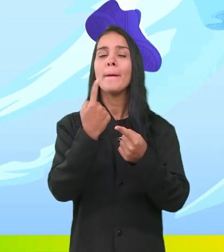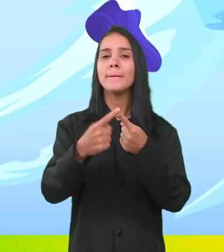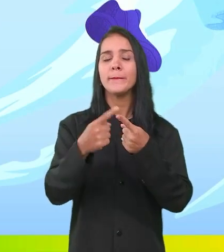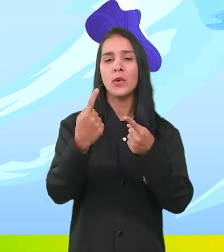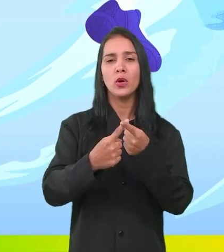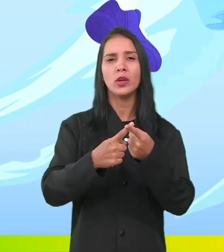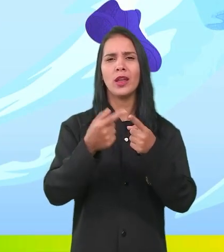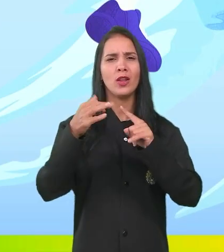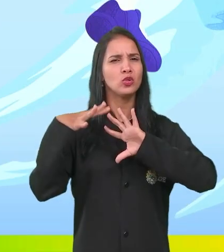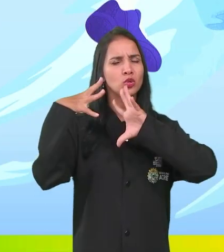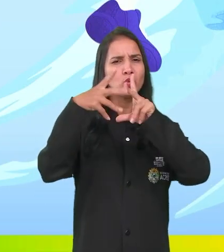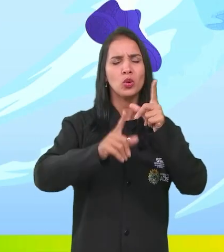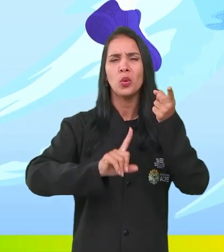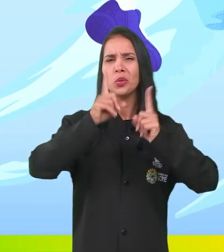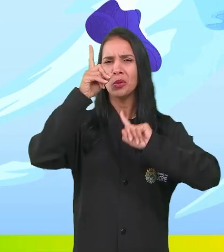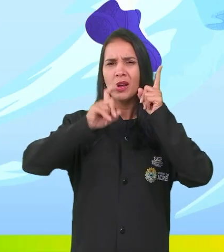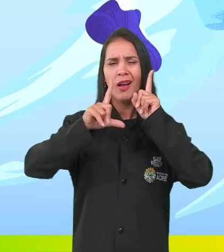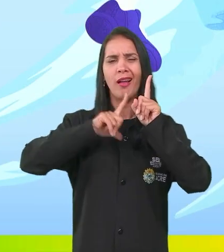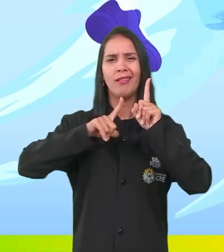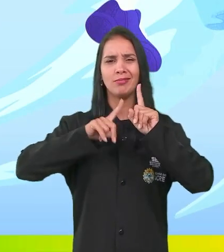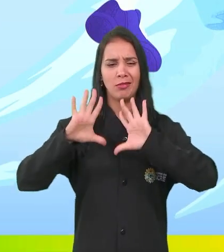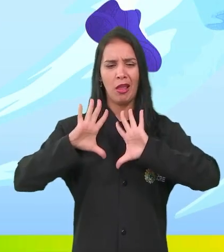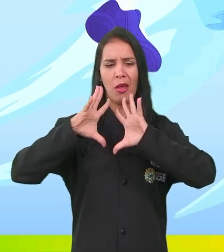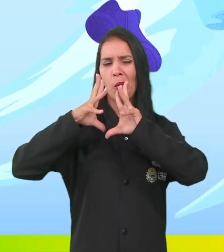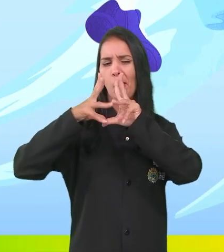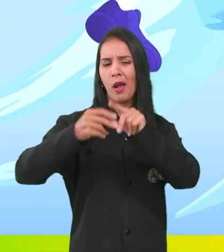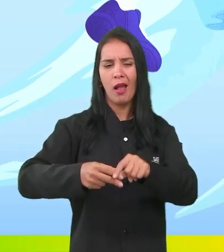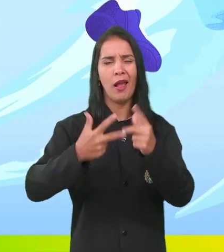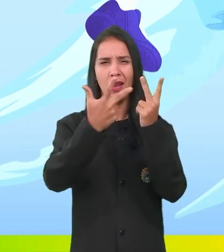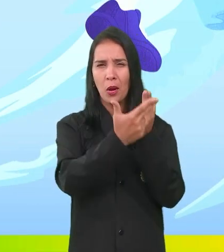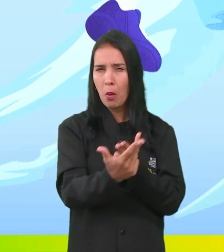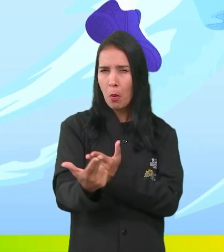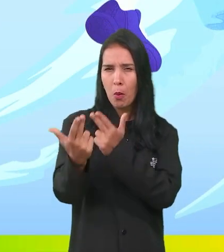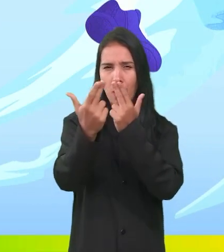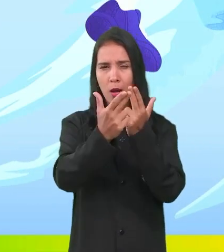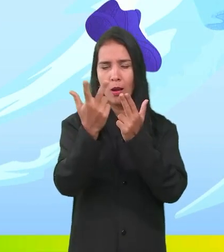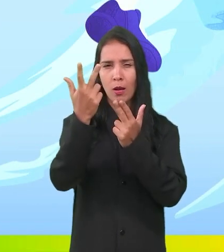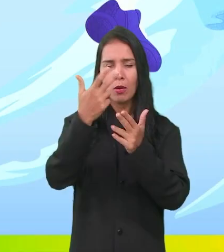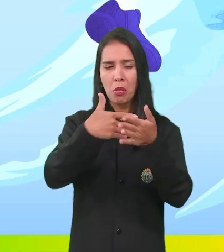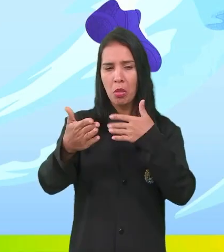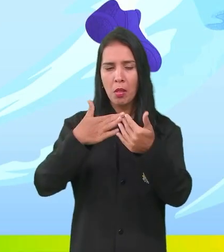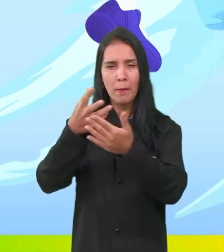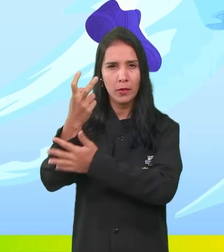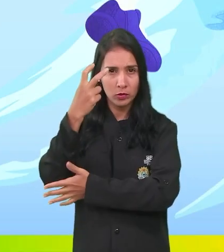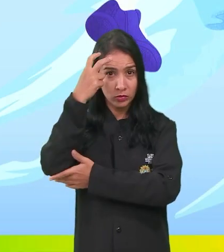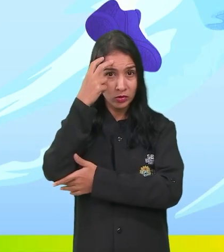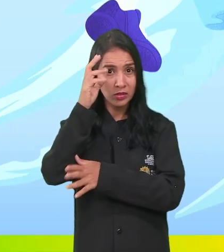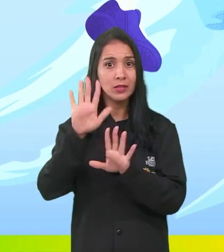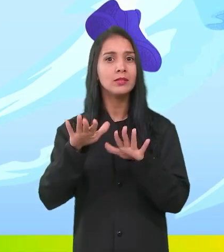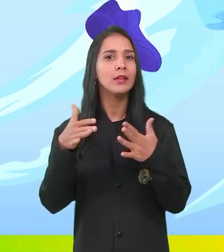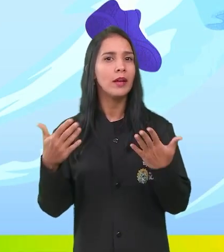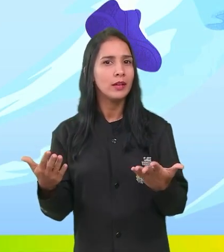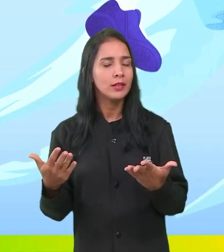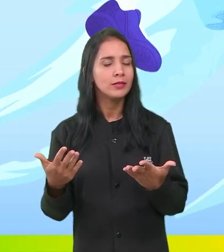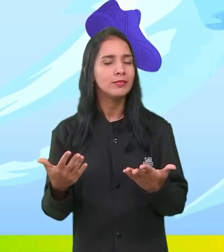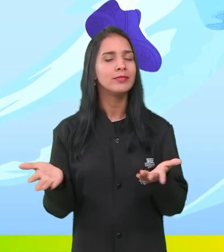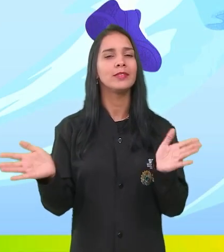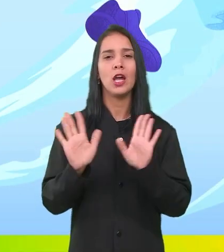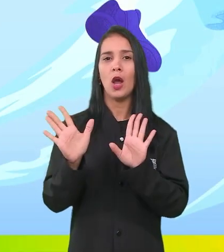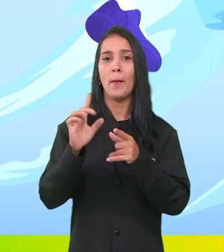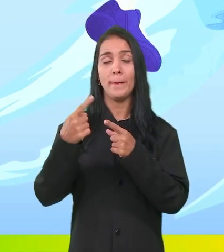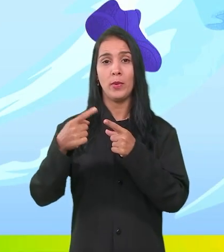mesmo significado em qualquer cultura. Então, dependendo aí da cultura, esses gestos eles vão ter